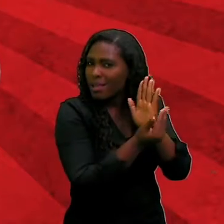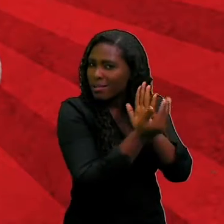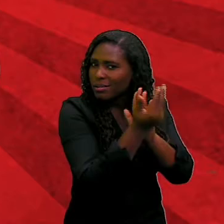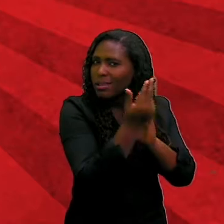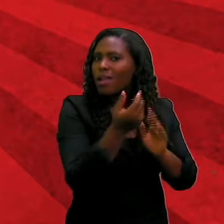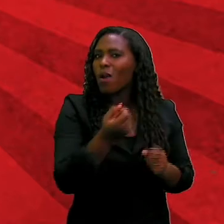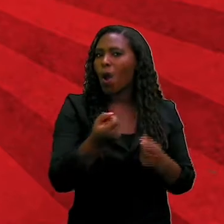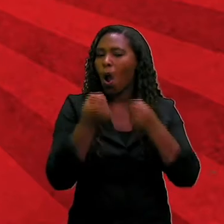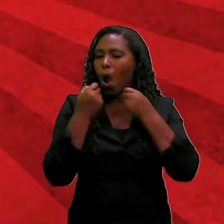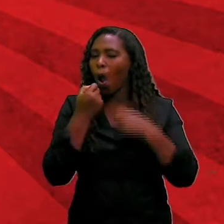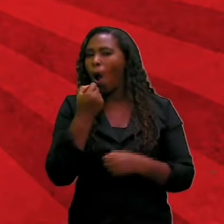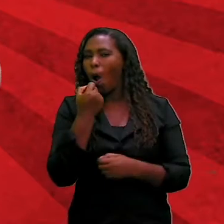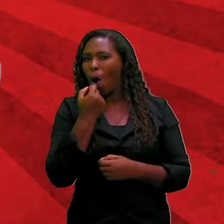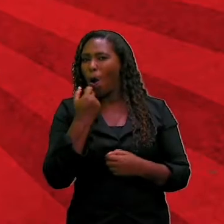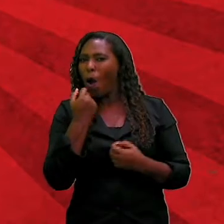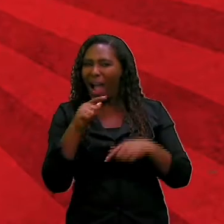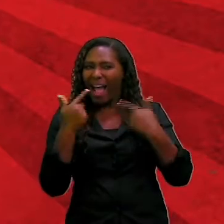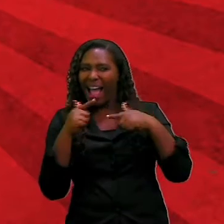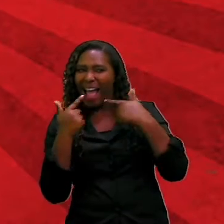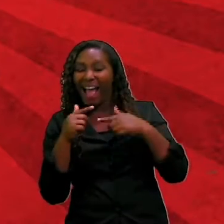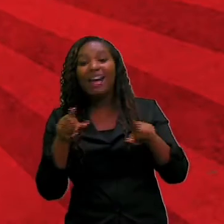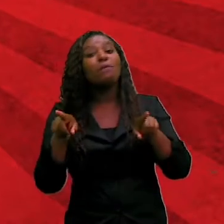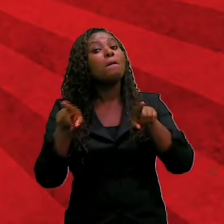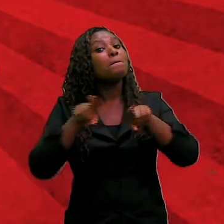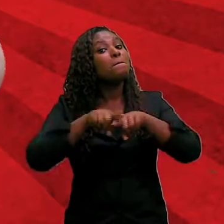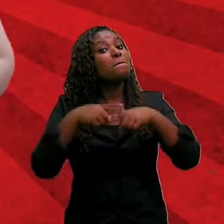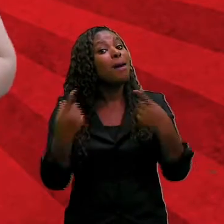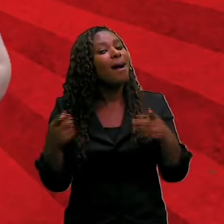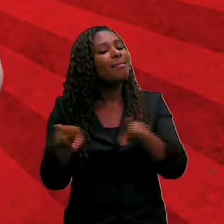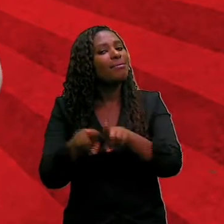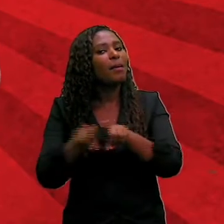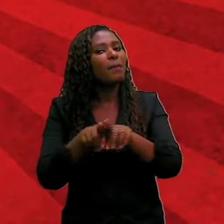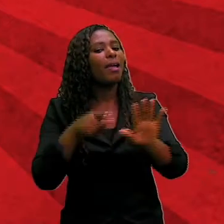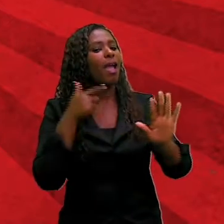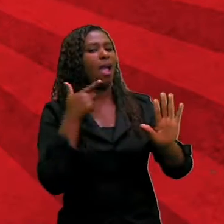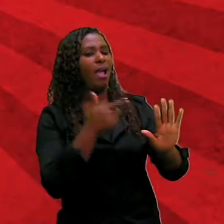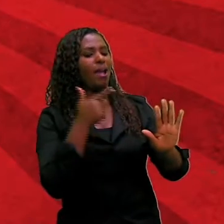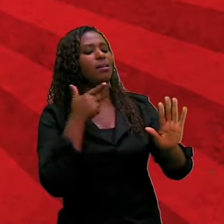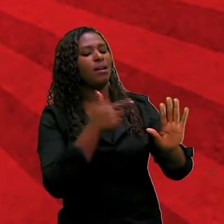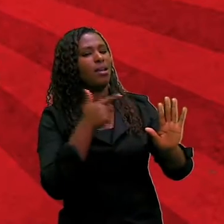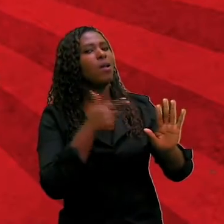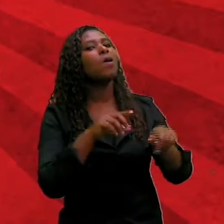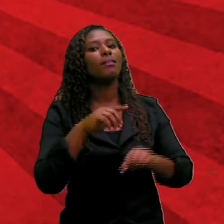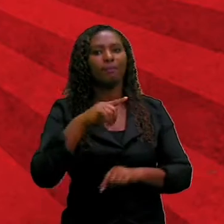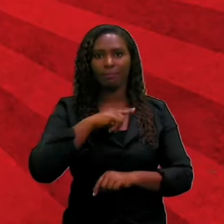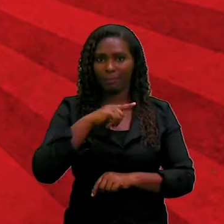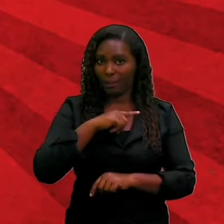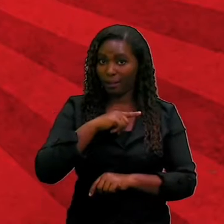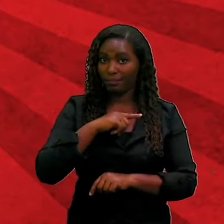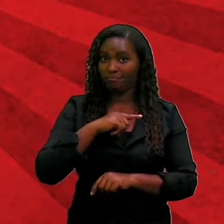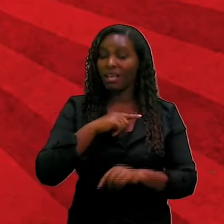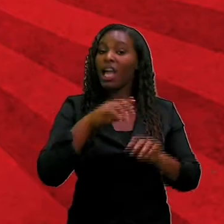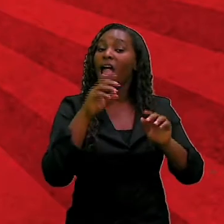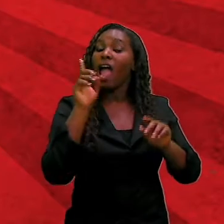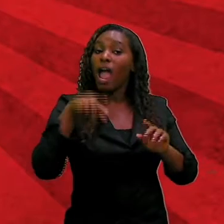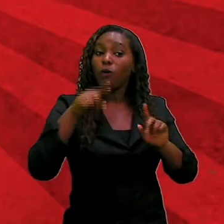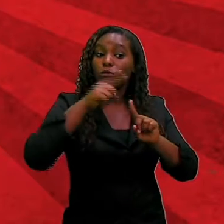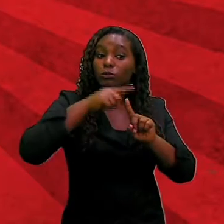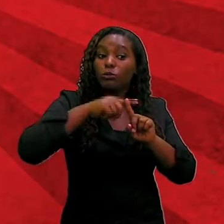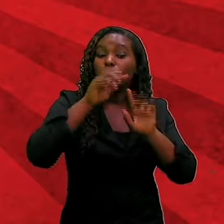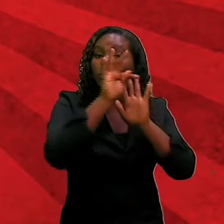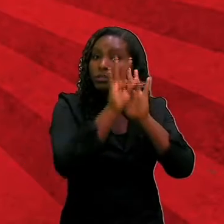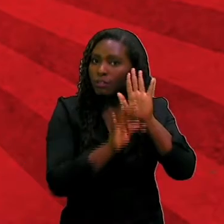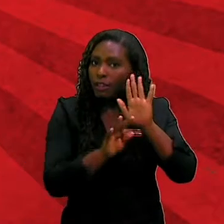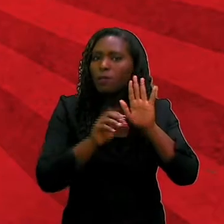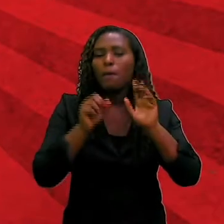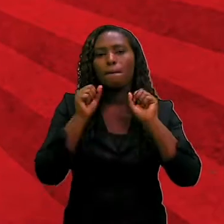de ironia. São tipos de textos que podem ser usados para denunciar e criticar qualquer situação do